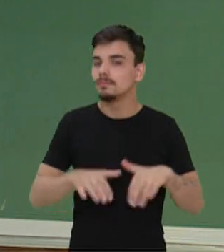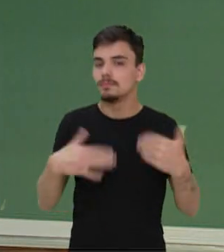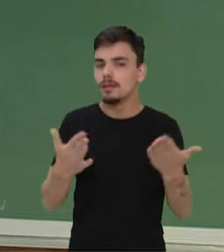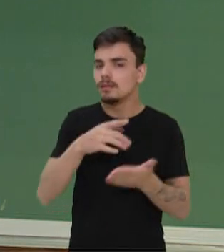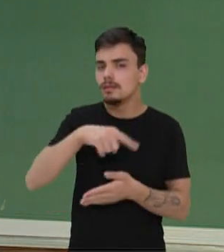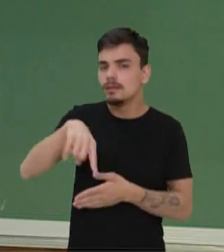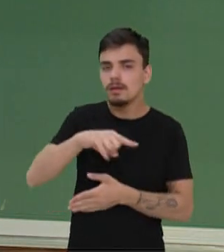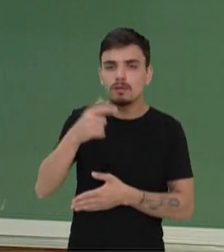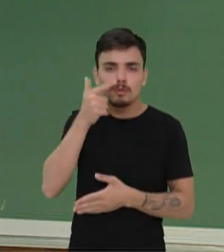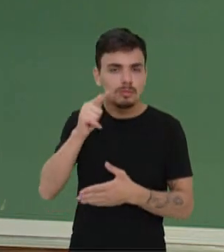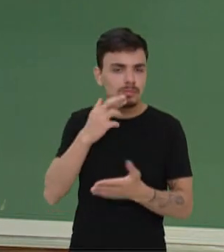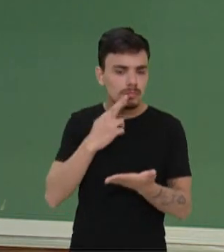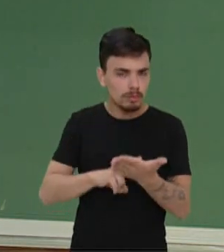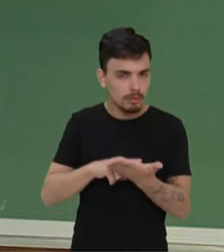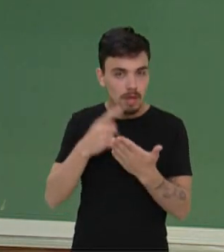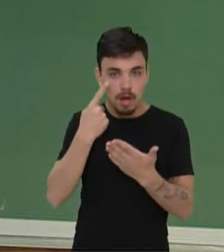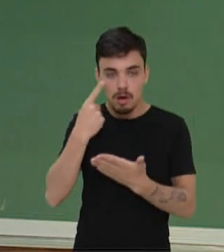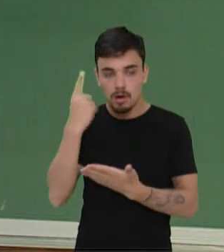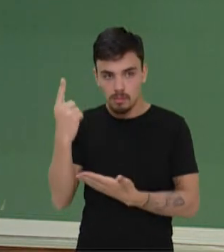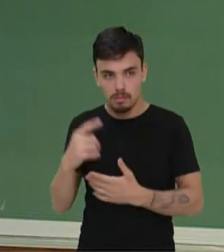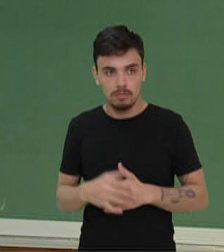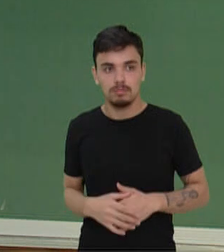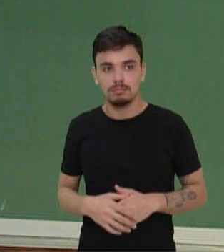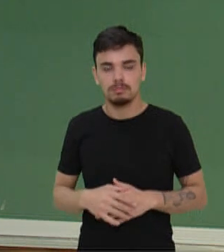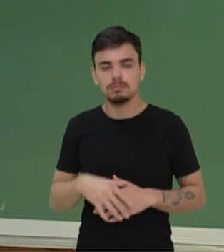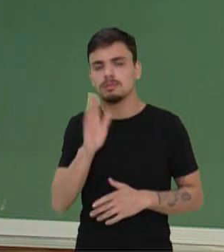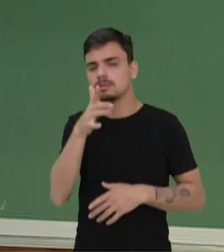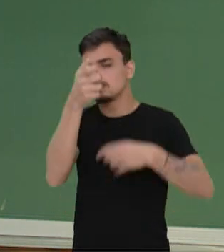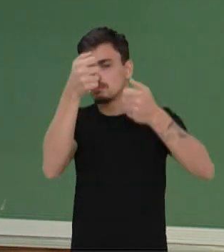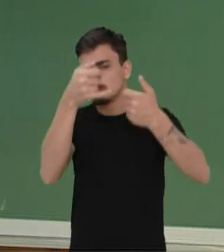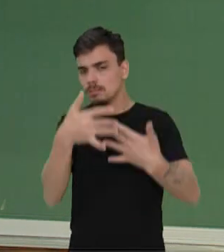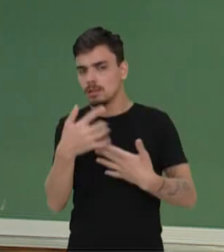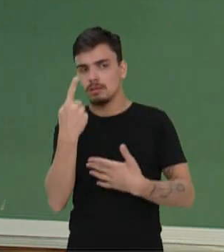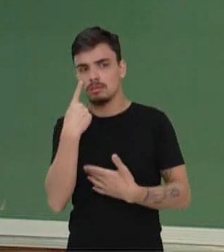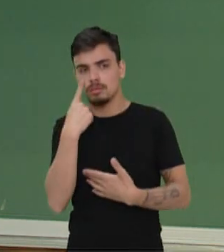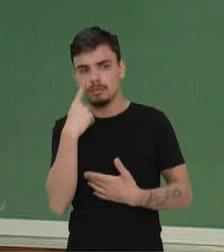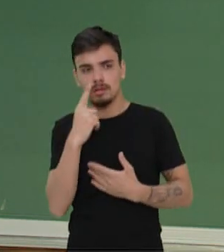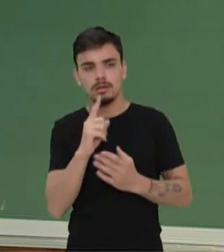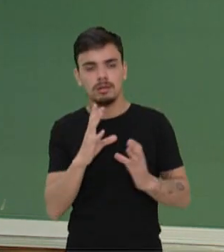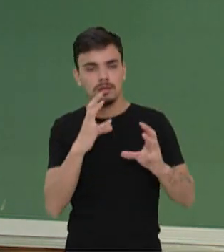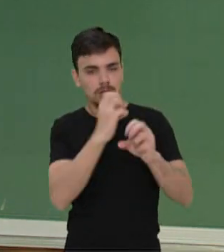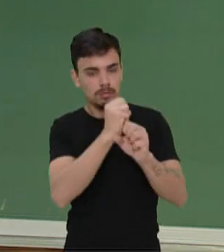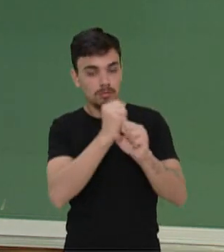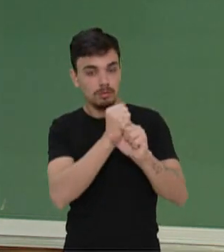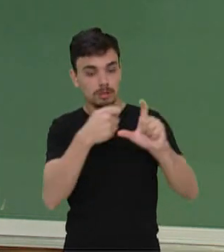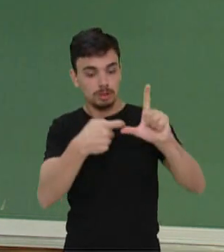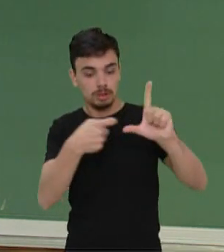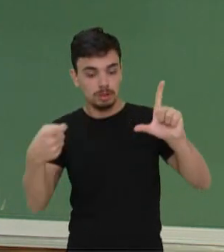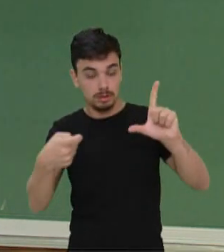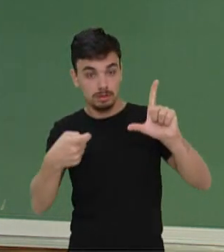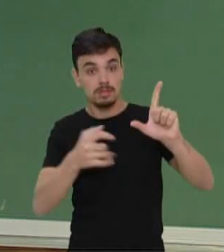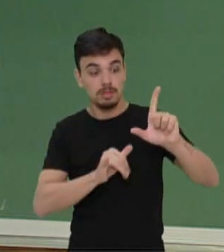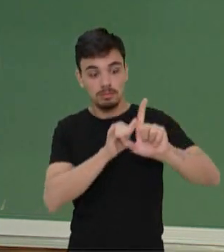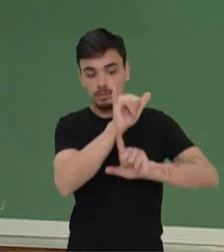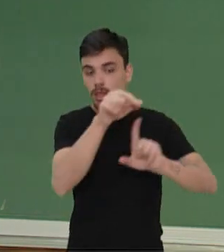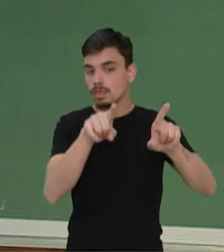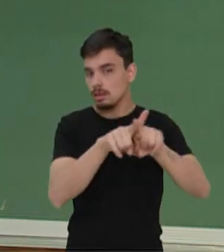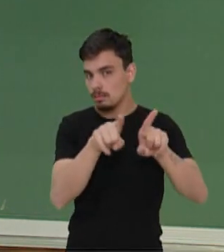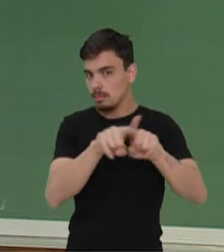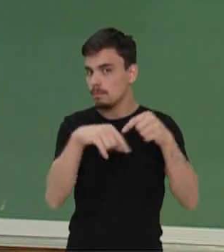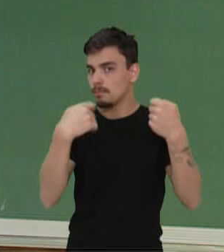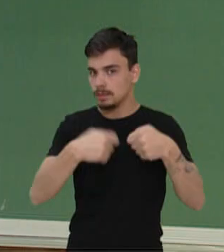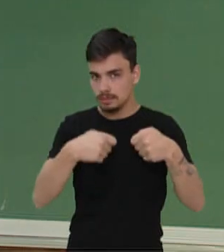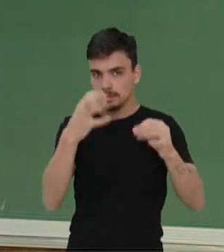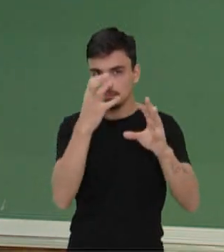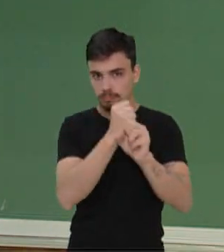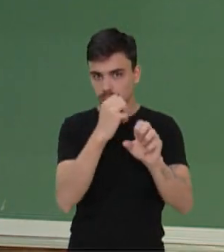aí, pessoal, conseguiram? Veja, como eu disse aqui para vocês, além de calcular o x do vértice, preciso calcular o y do vértice, né?